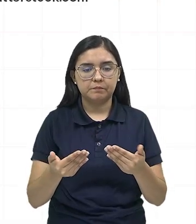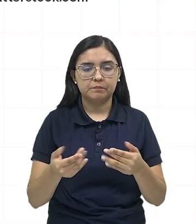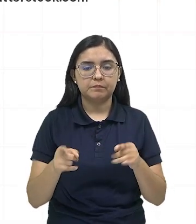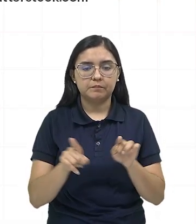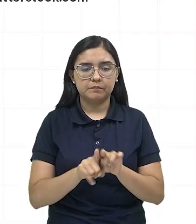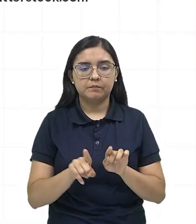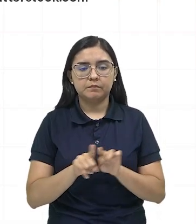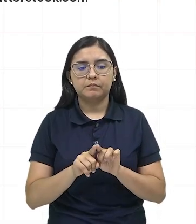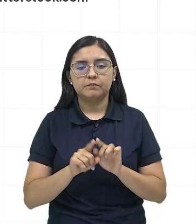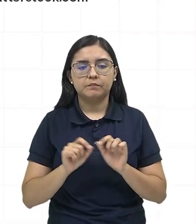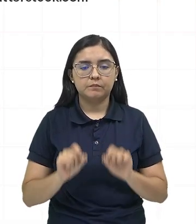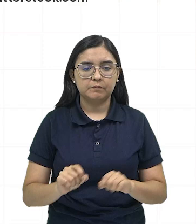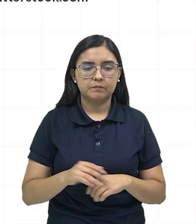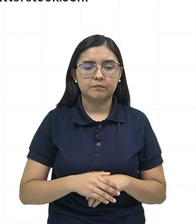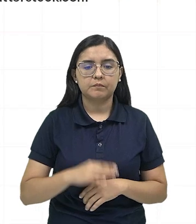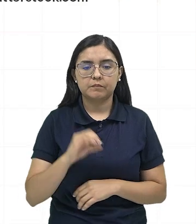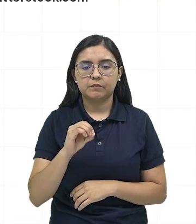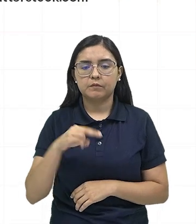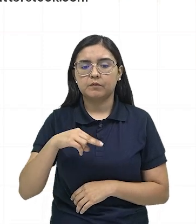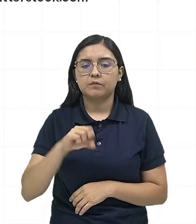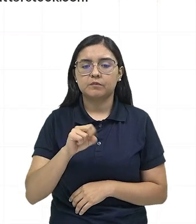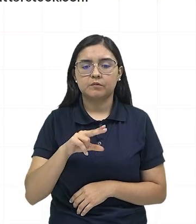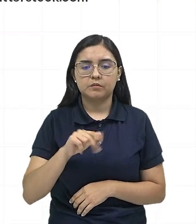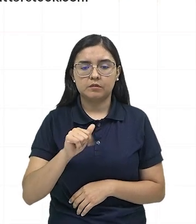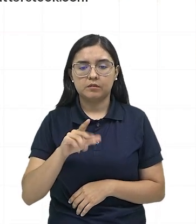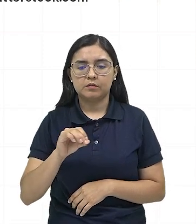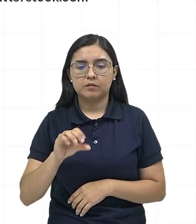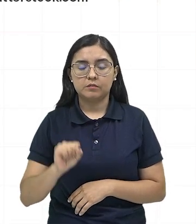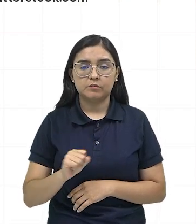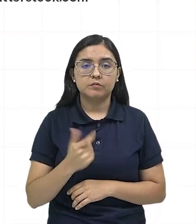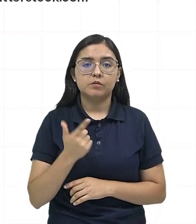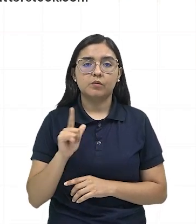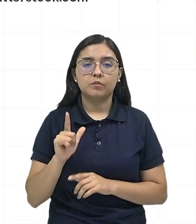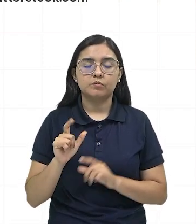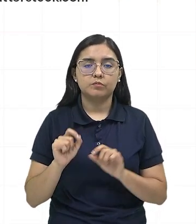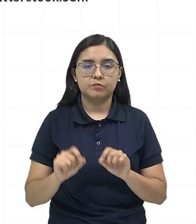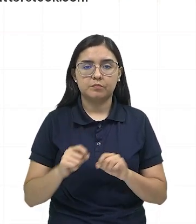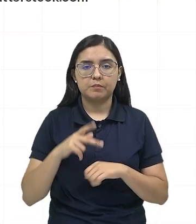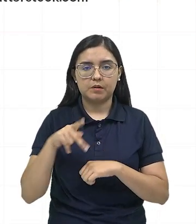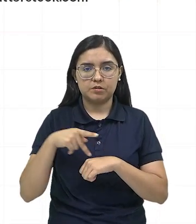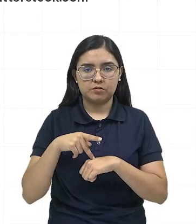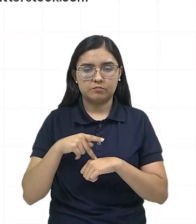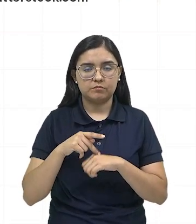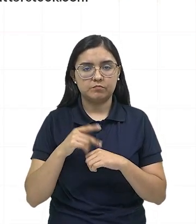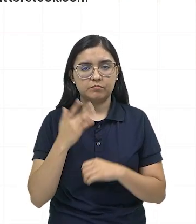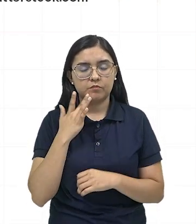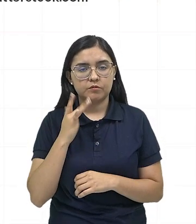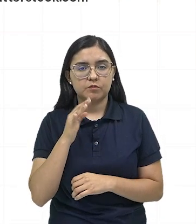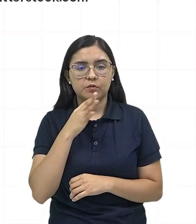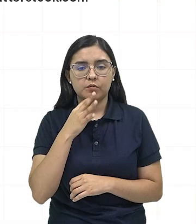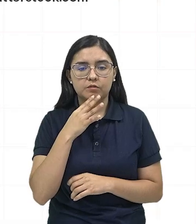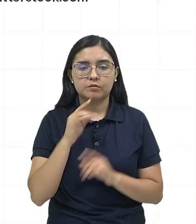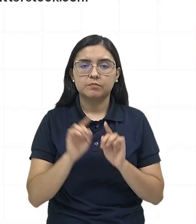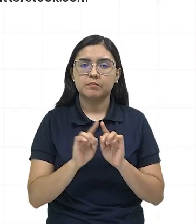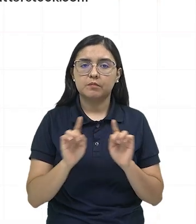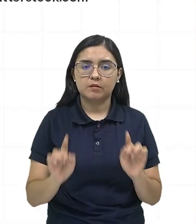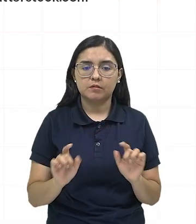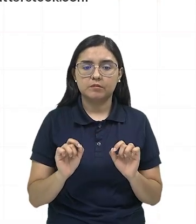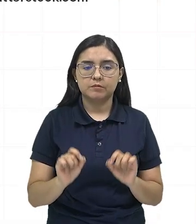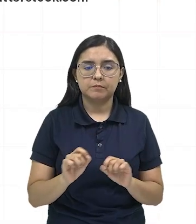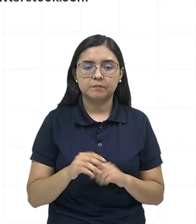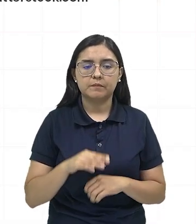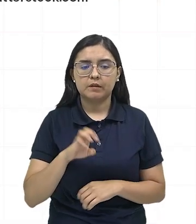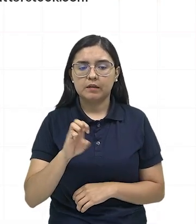incluir embaixadas e consulados em outros países. Não sei se já ouviram falar, mas quando a gente fala de